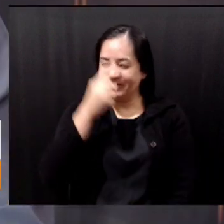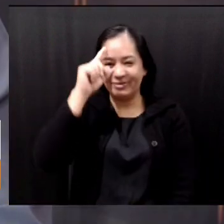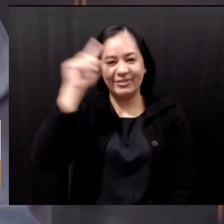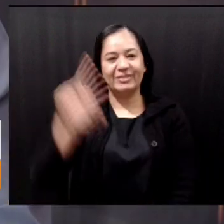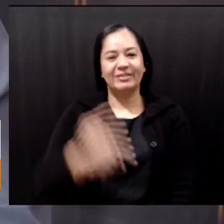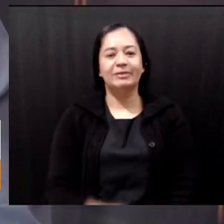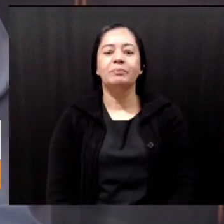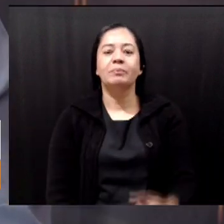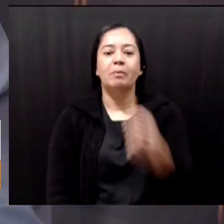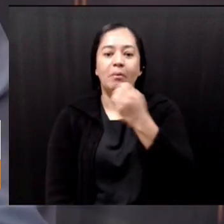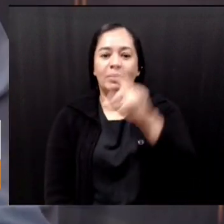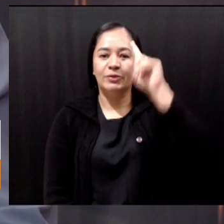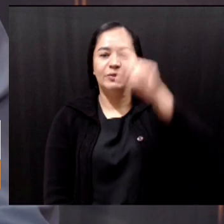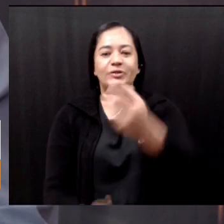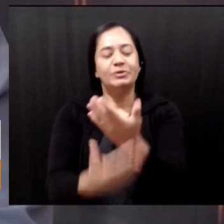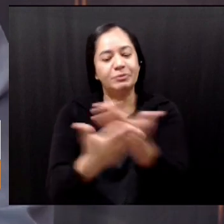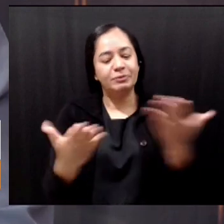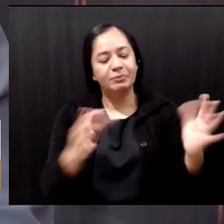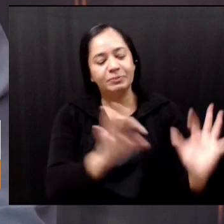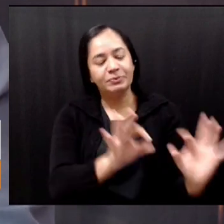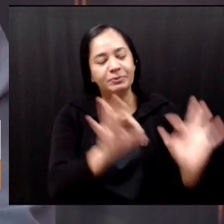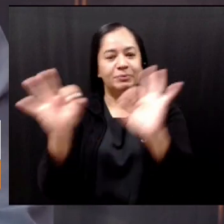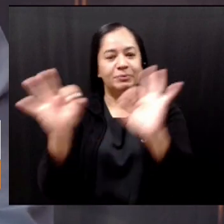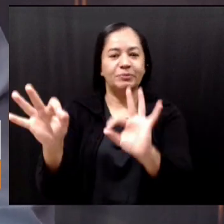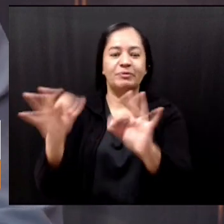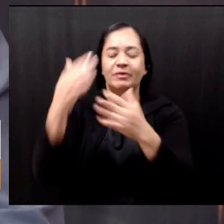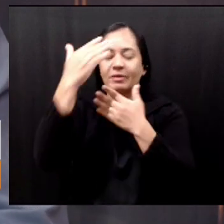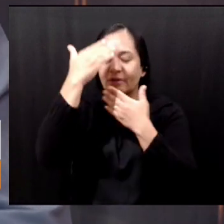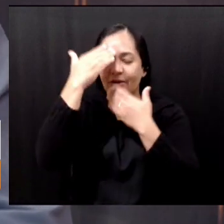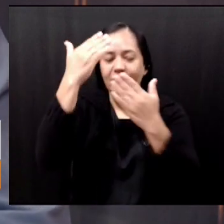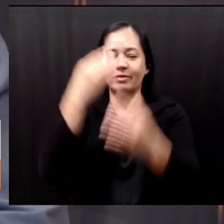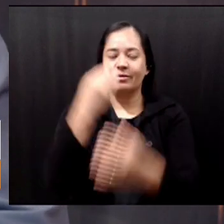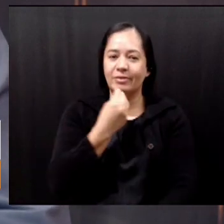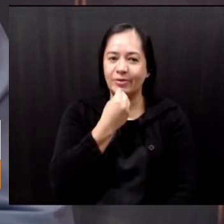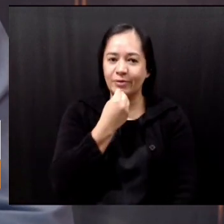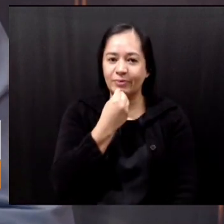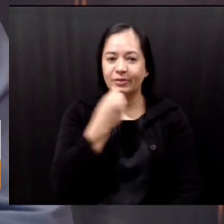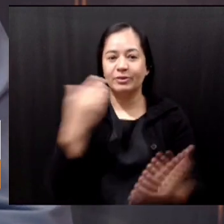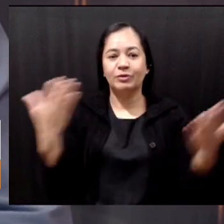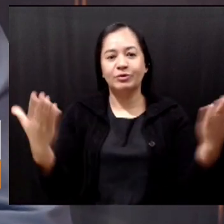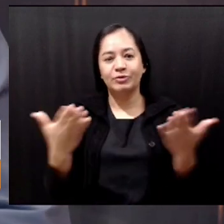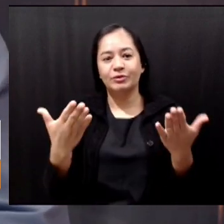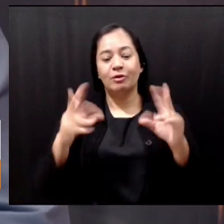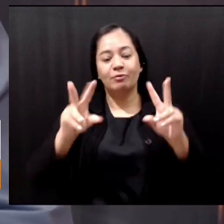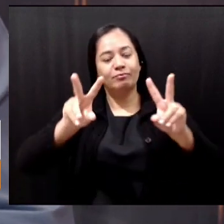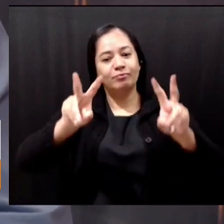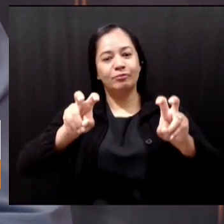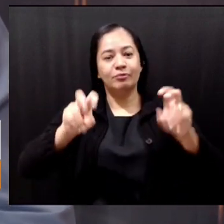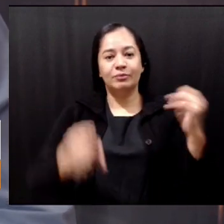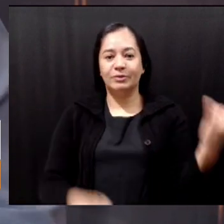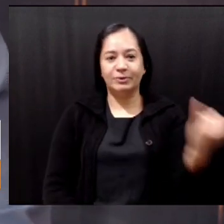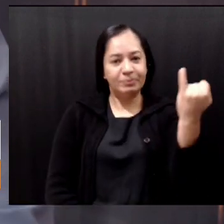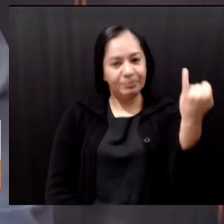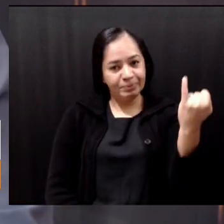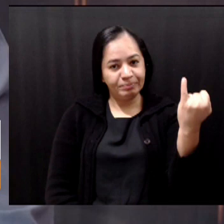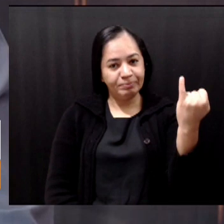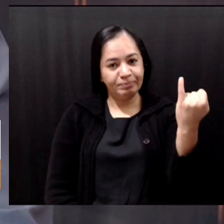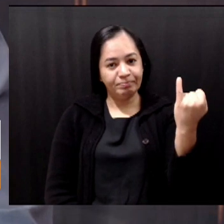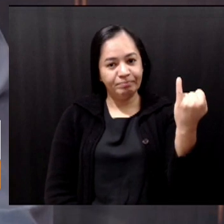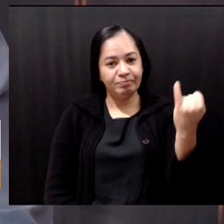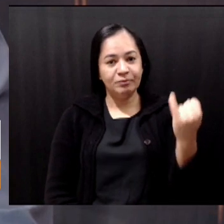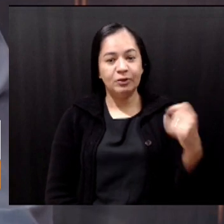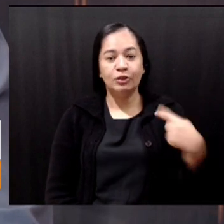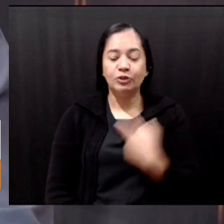que acompanham. Agradeço pela oportunidade de estar aqui e é um tema de extrema importância, né? Para a gente poder